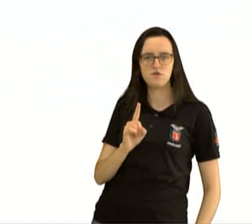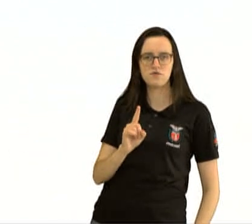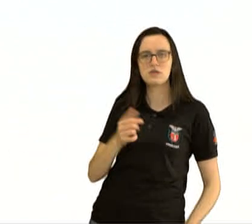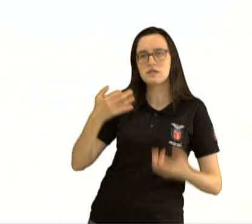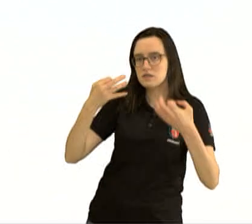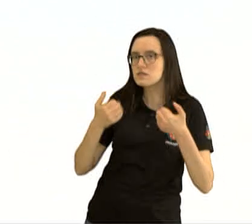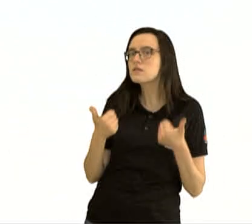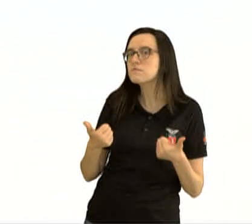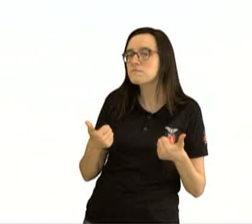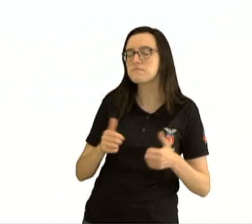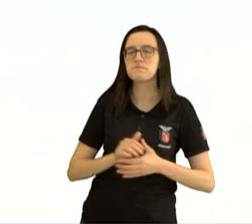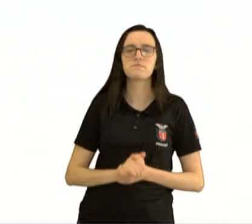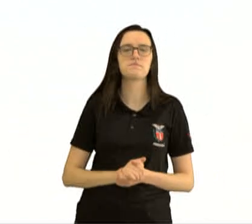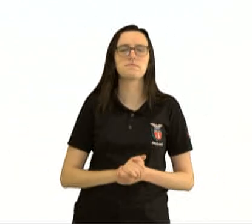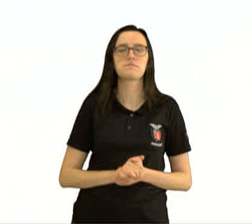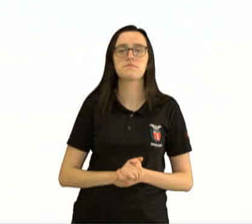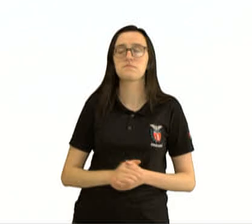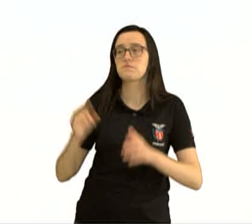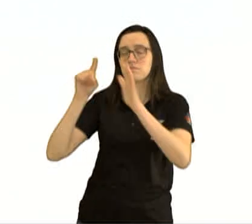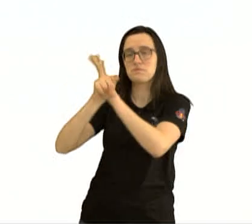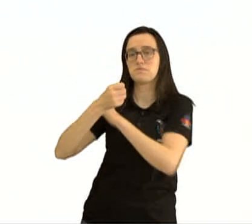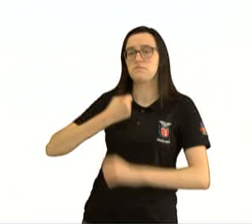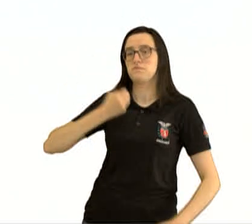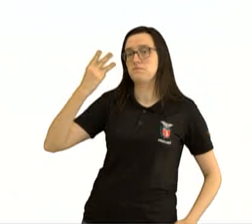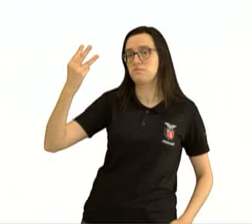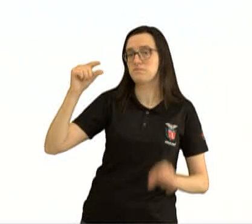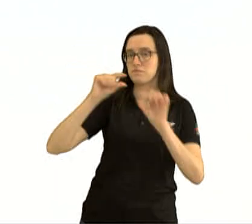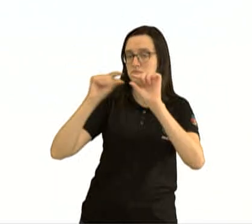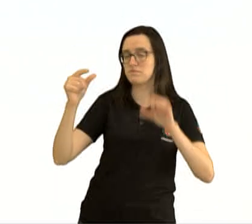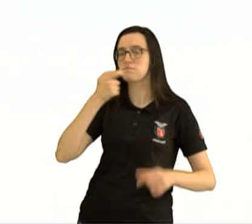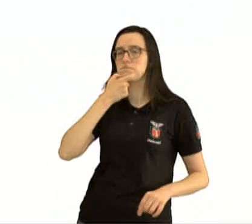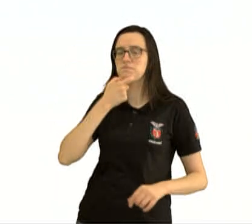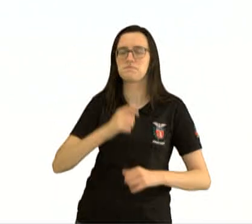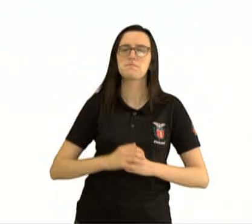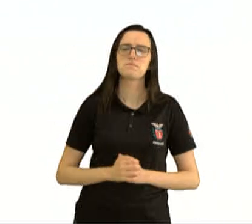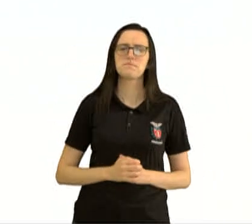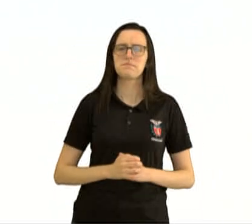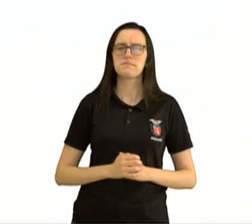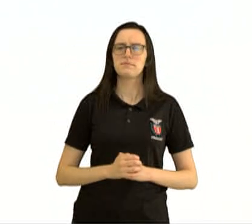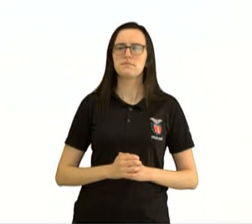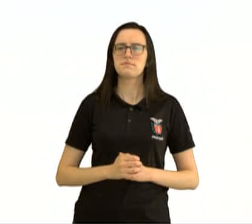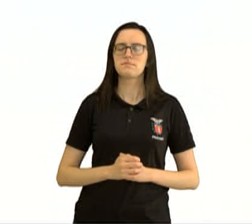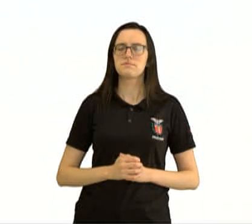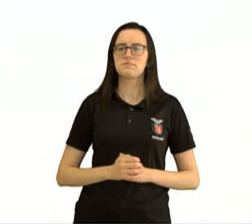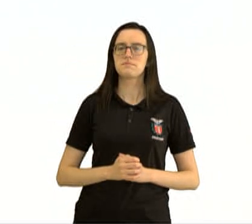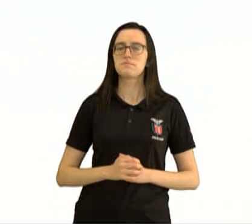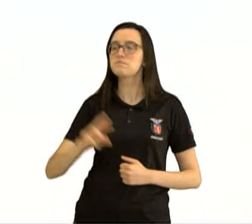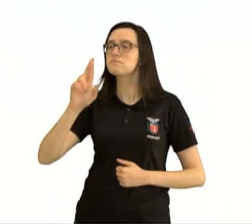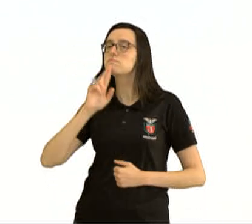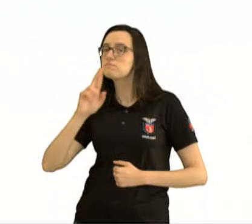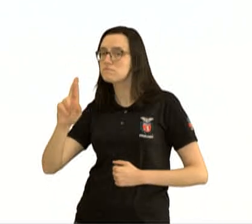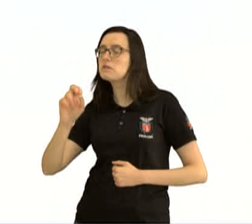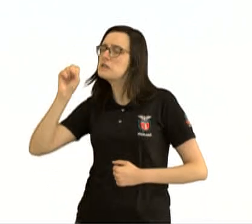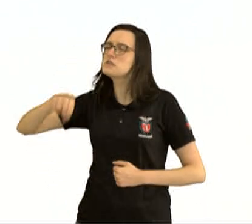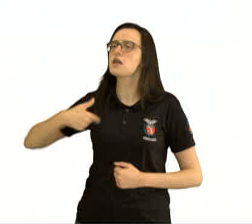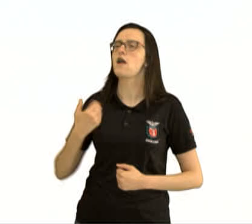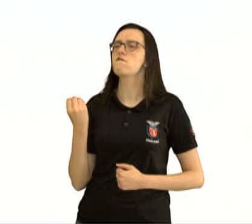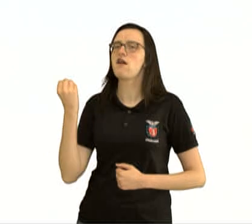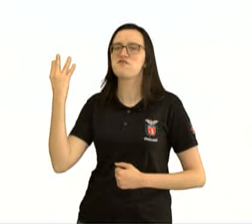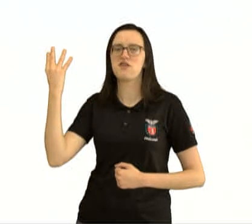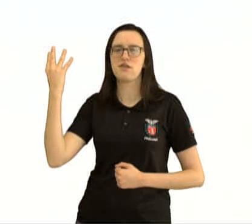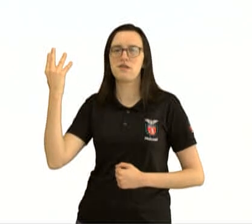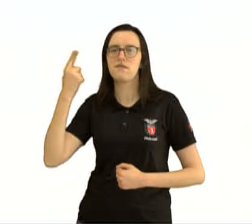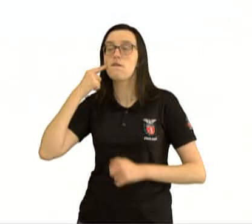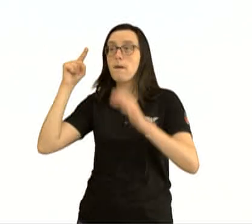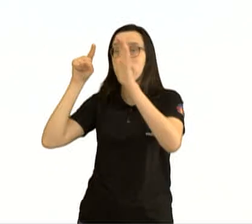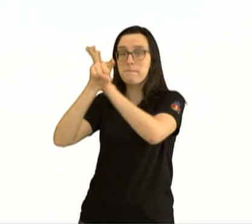resto da frase, ok? 3. Did you travel on your last vacation? Yes, I did. Sim, eu viajei. Então aqui, ó,